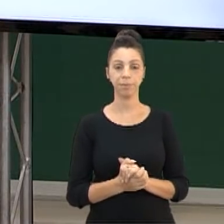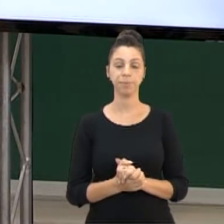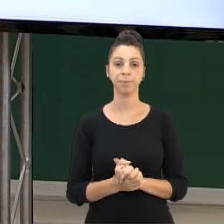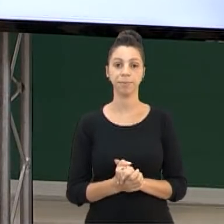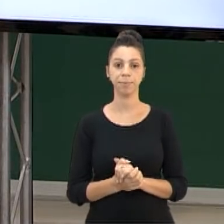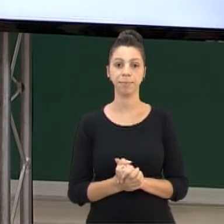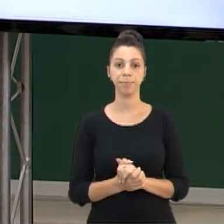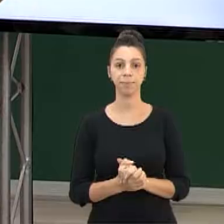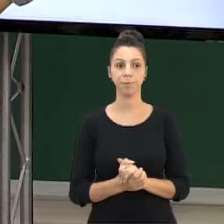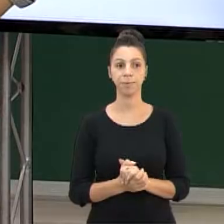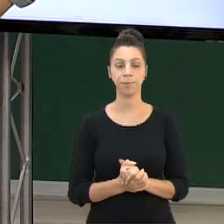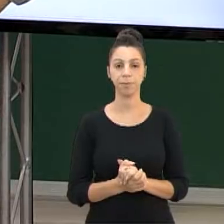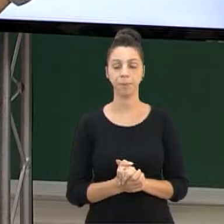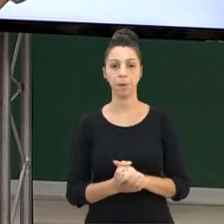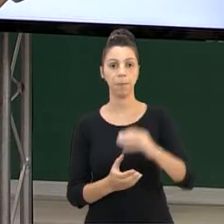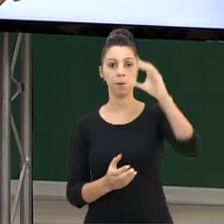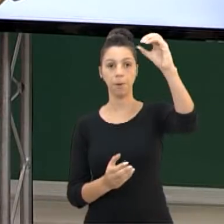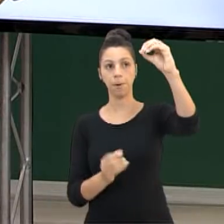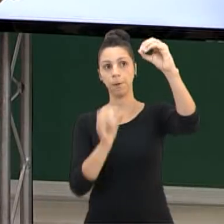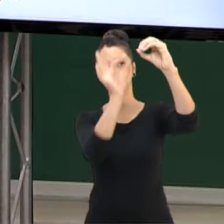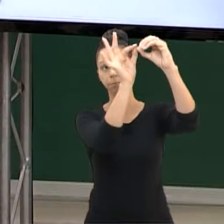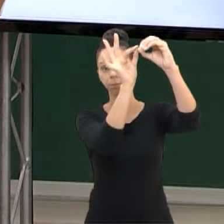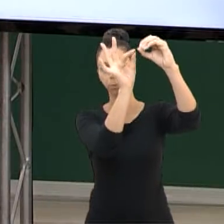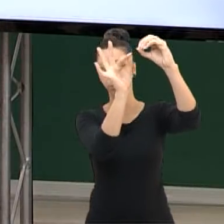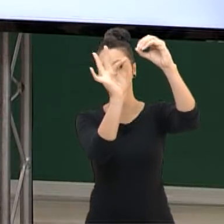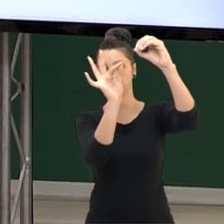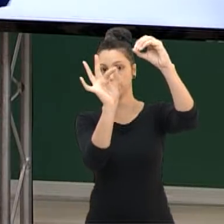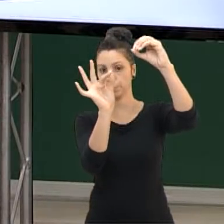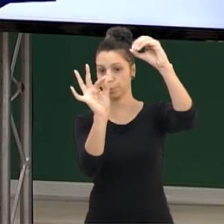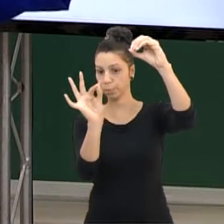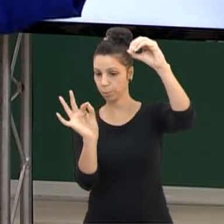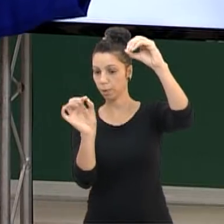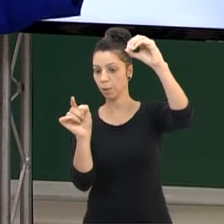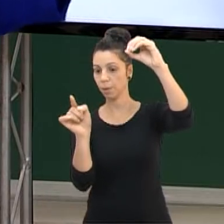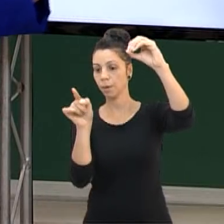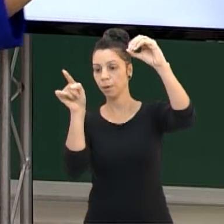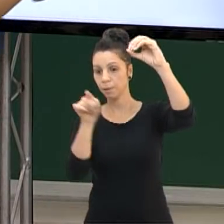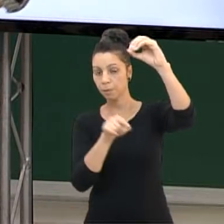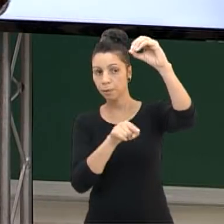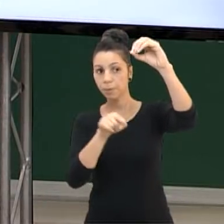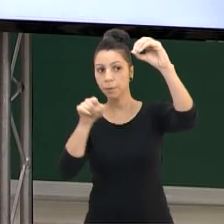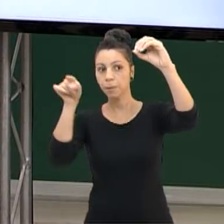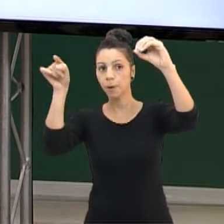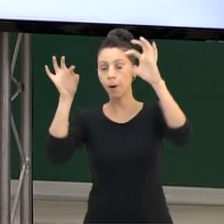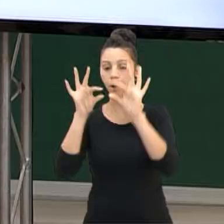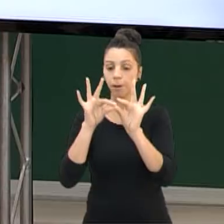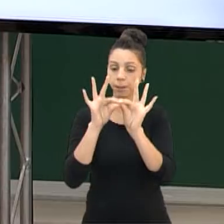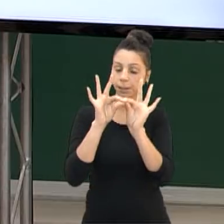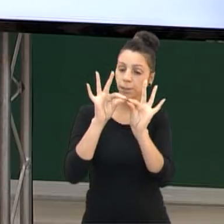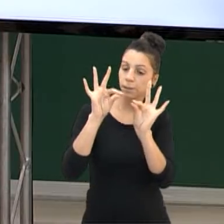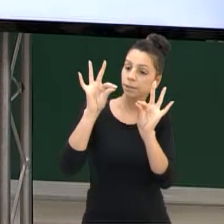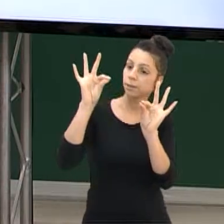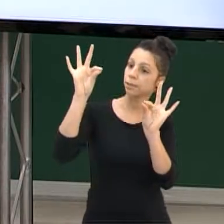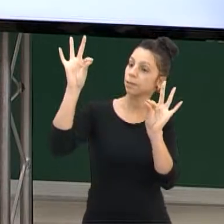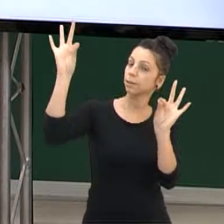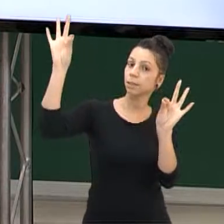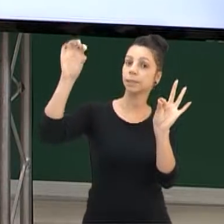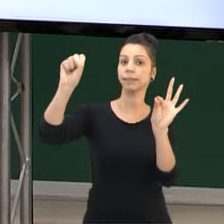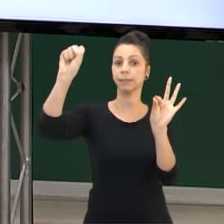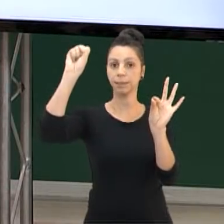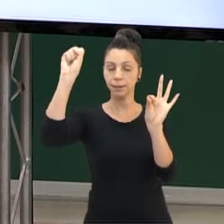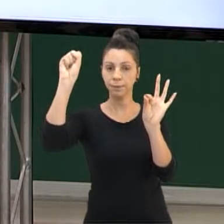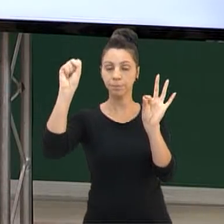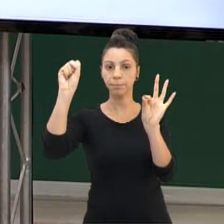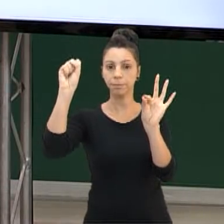o raio, ó, até a extremidade da circunferência. Como nós temos uma reta secante que corta 2 pontos, qual é